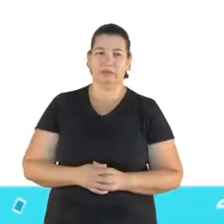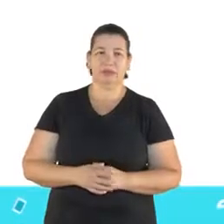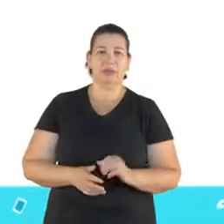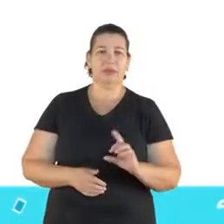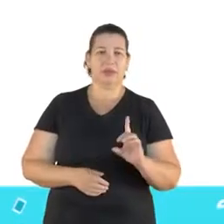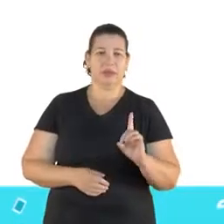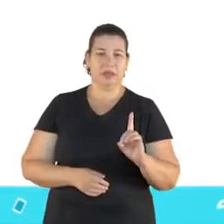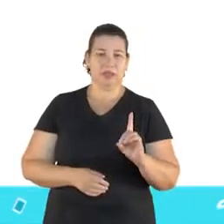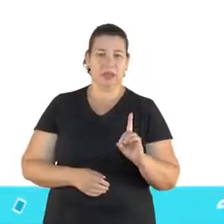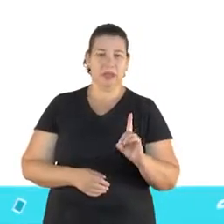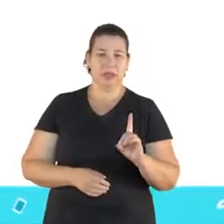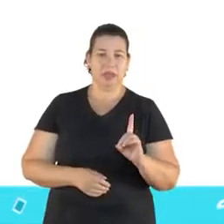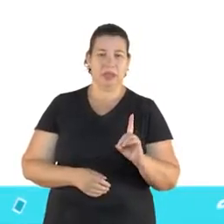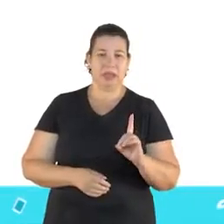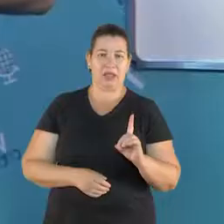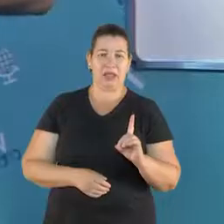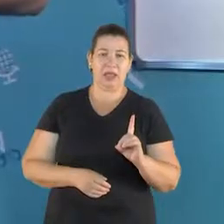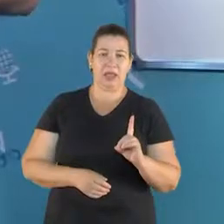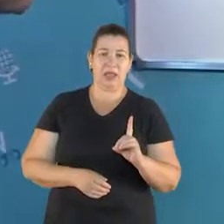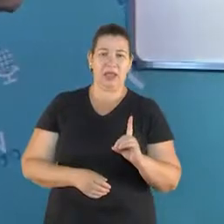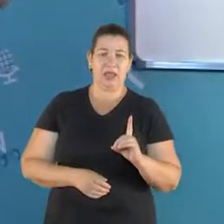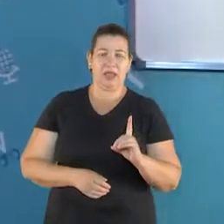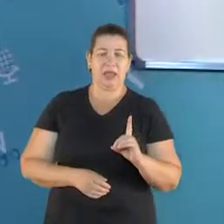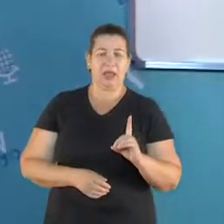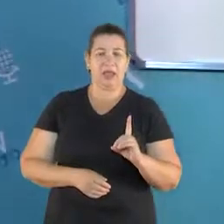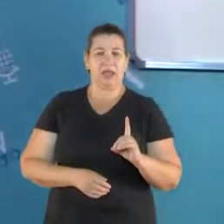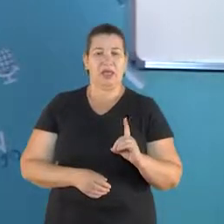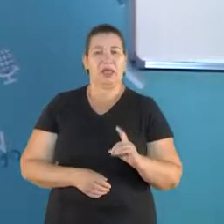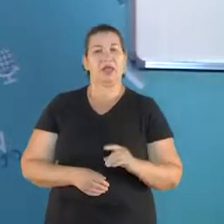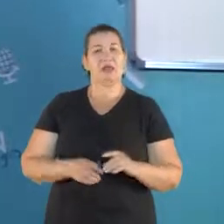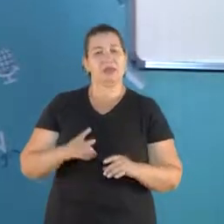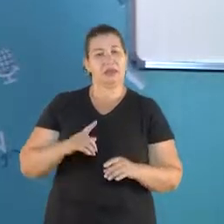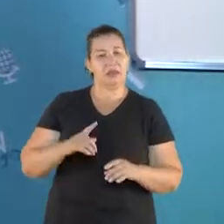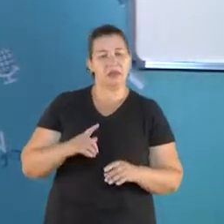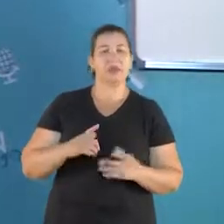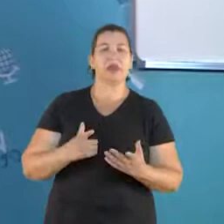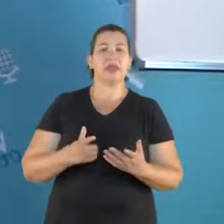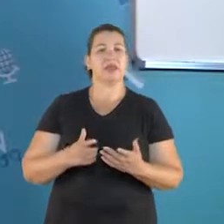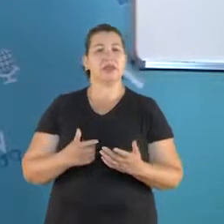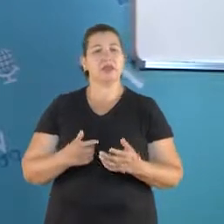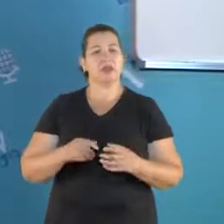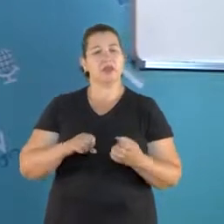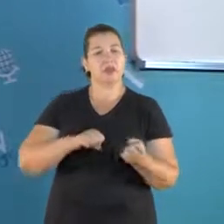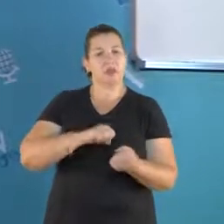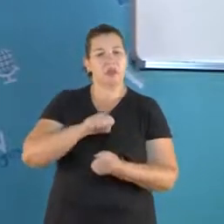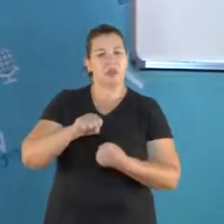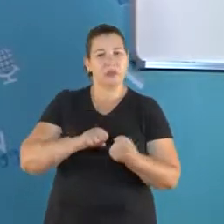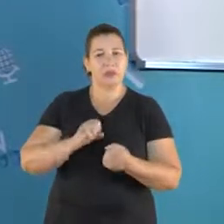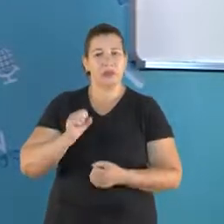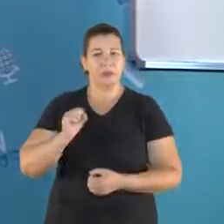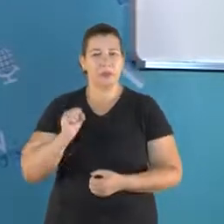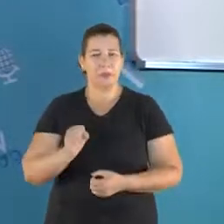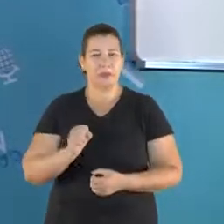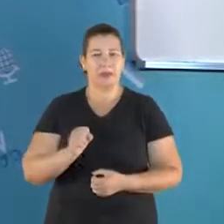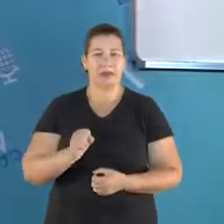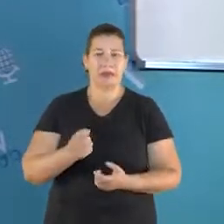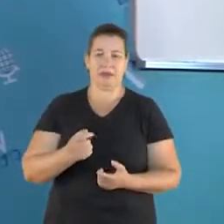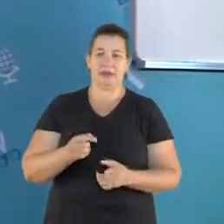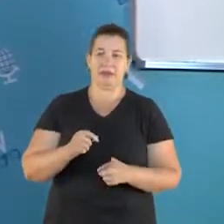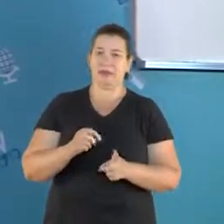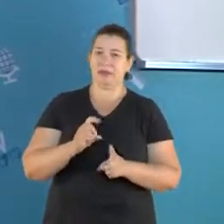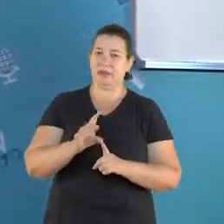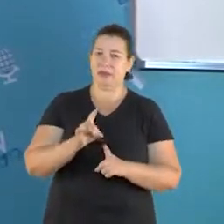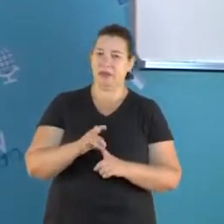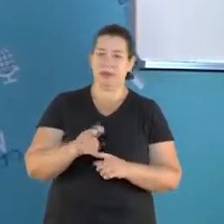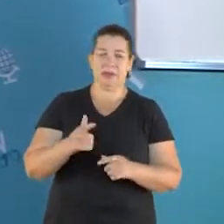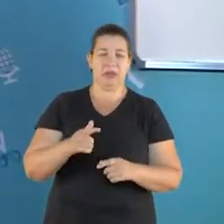letra D nós temos os espermicidas, que às vezes podem ser algumas substâncias que são utilizadas para matar espermatozoides. Também não pode ser